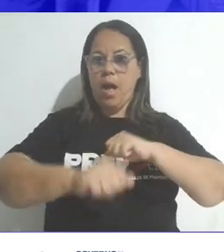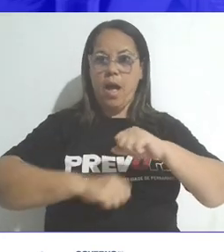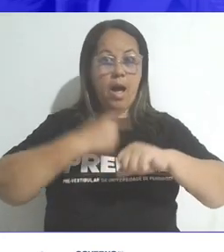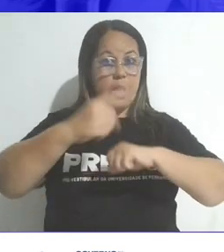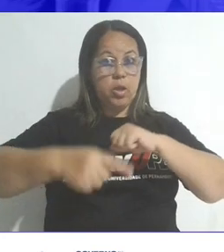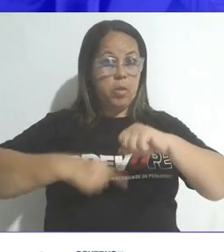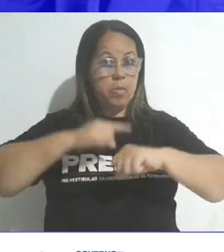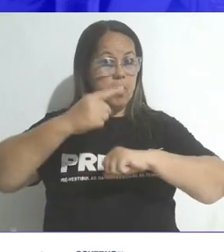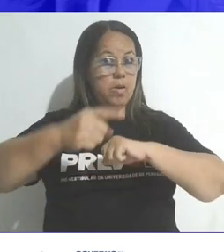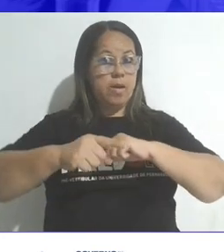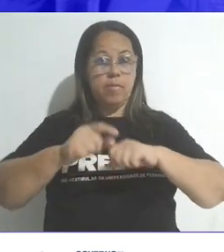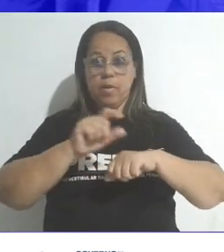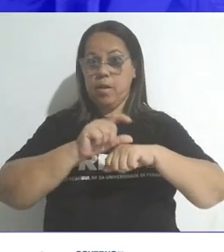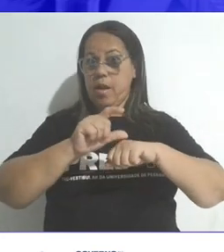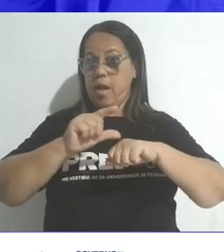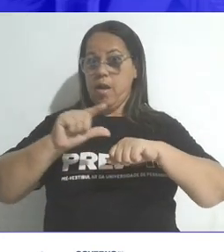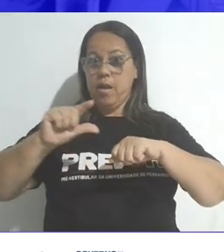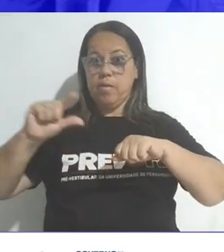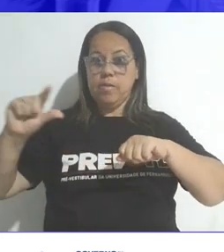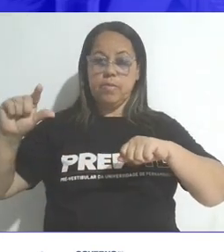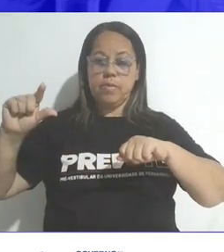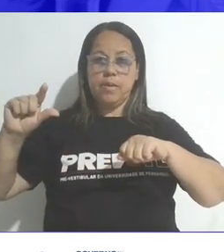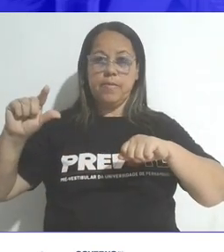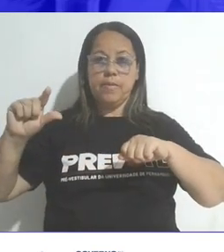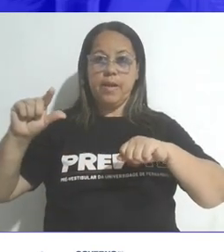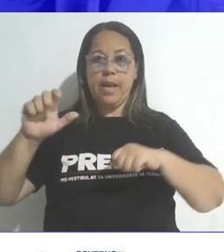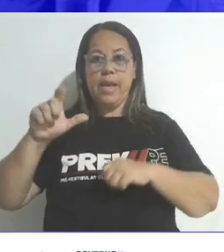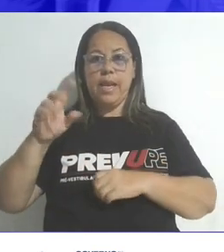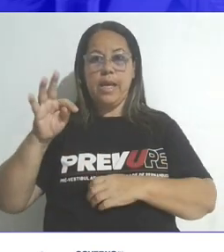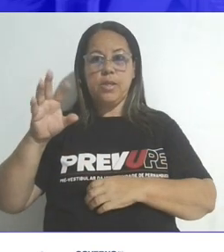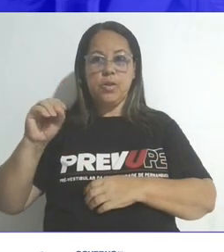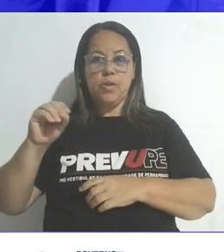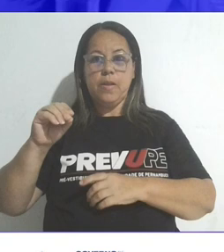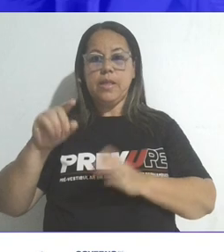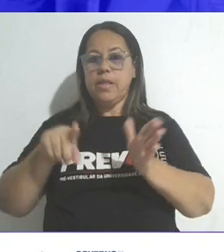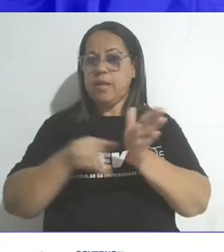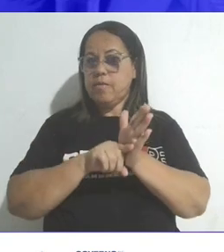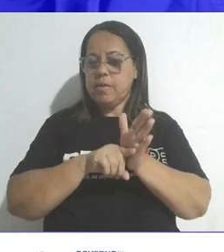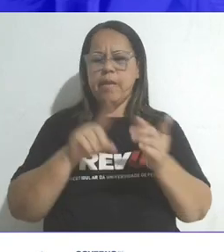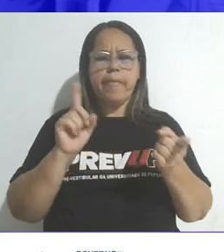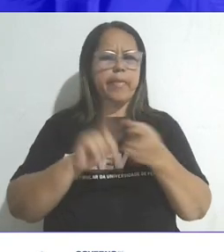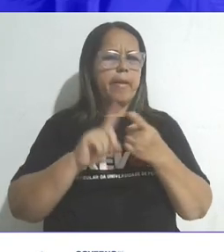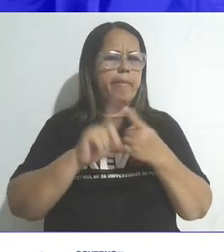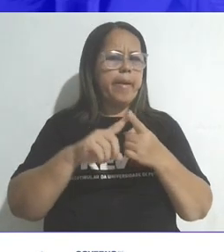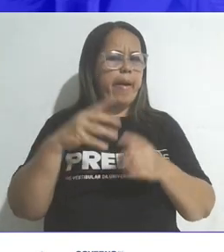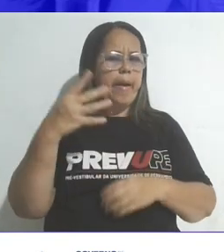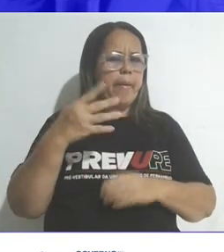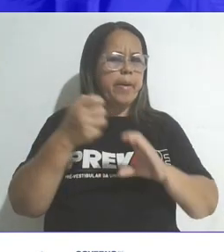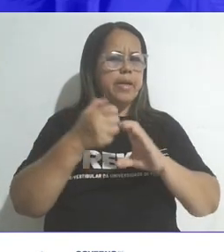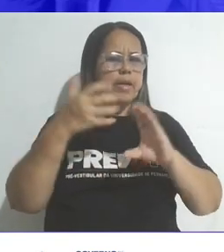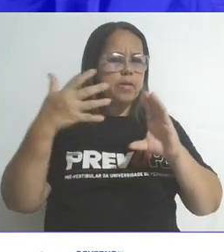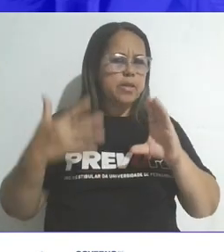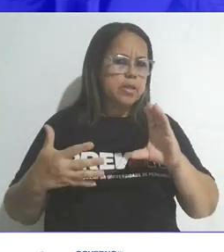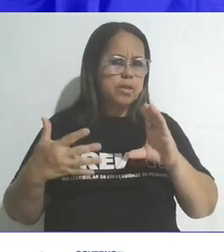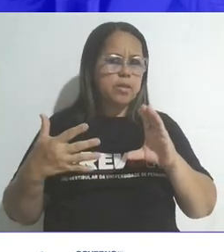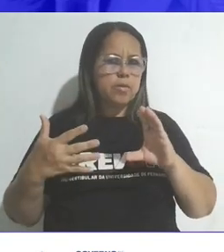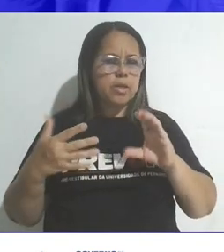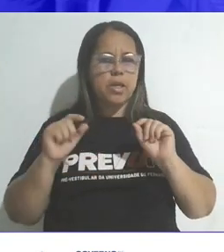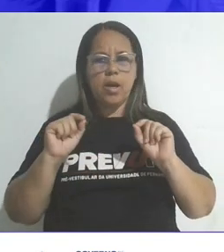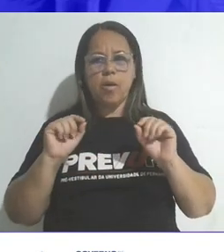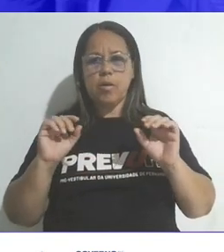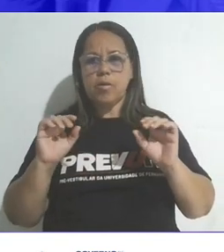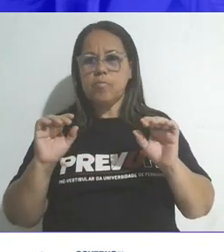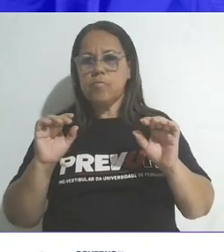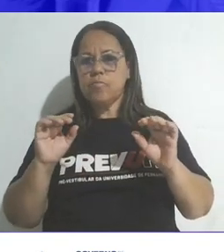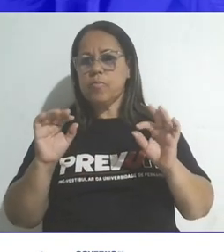mesma forma que a eletronegatividade, assim também como a quarta propriedade, que é a afinidade eletrônica,